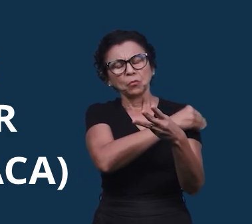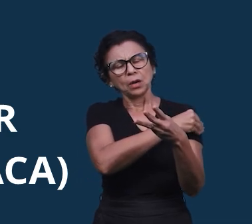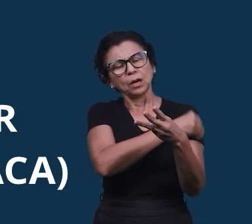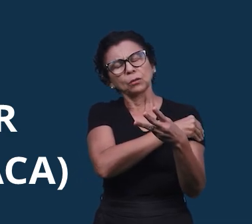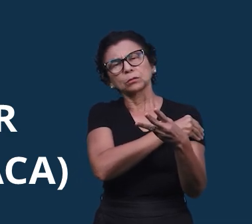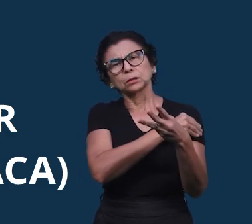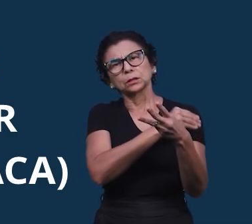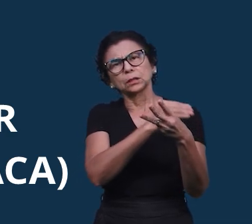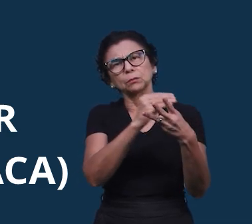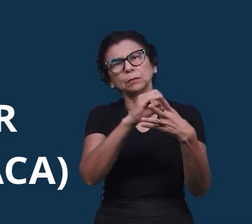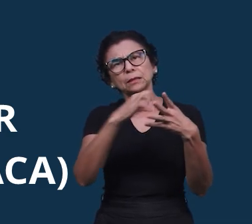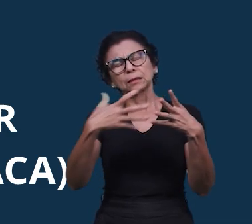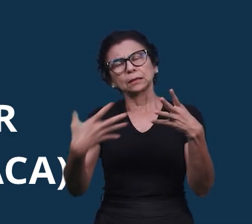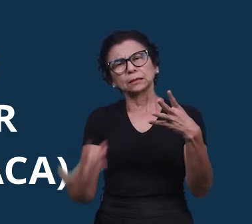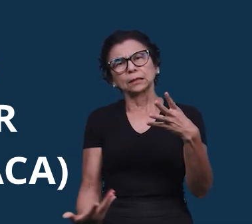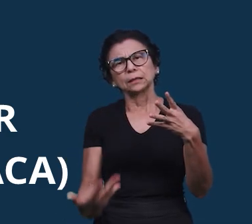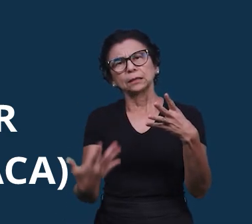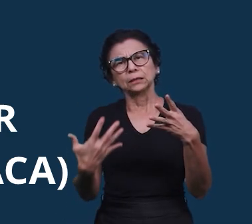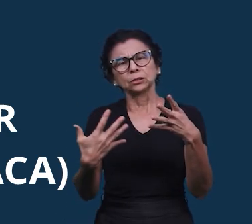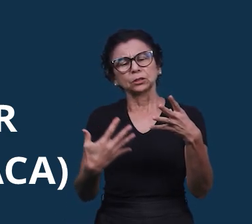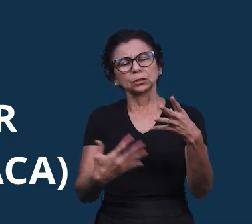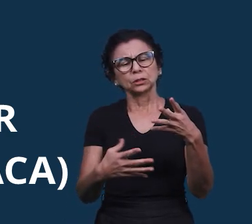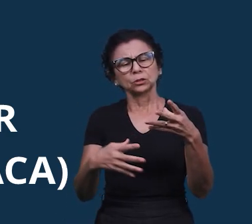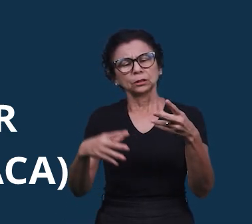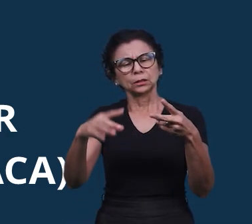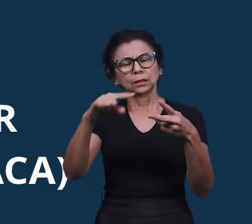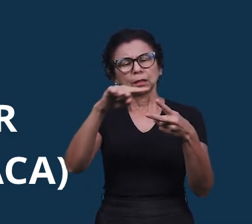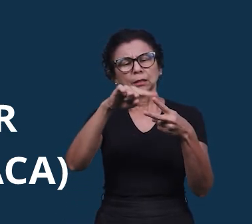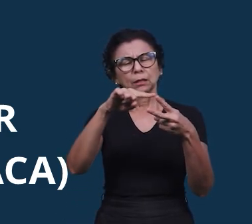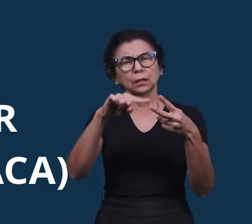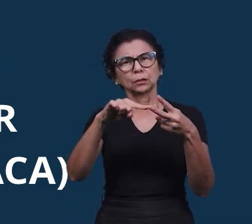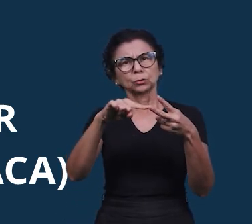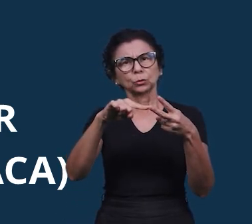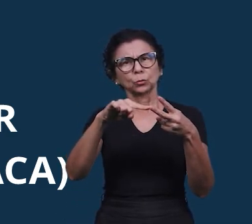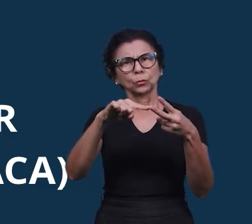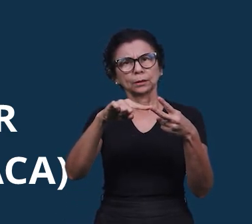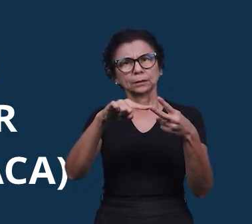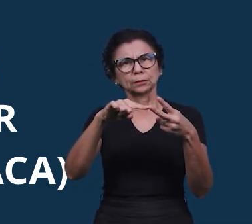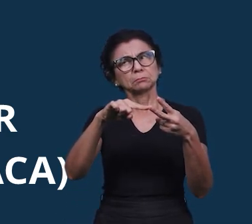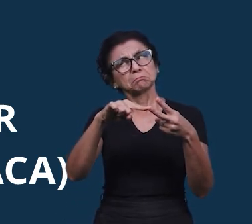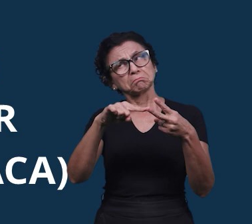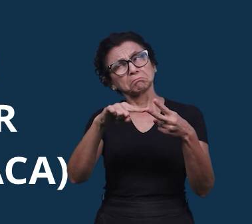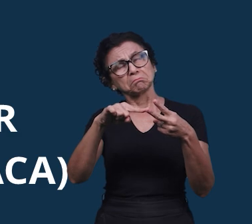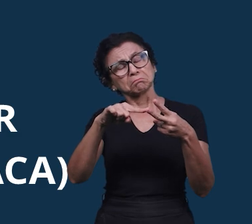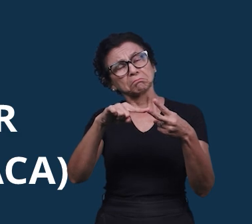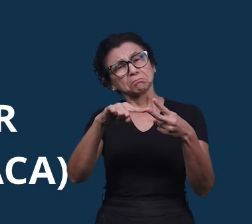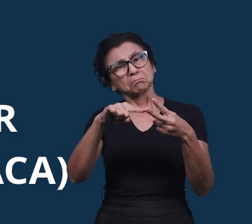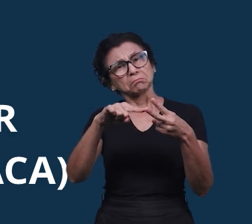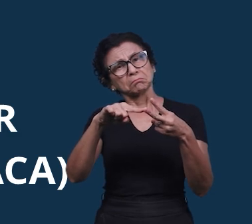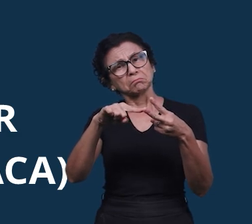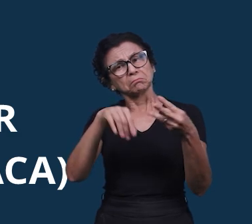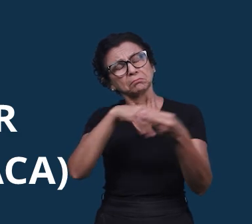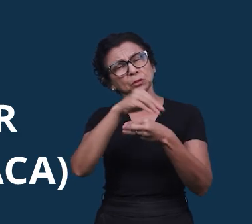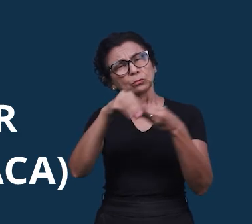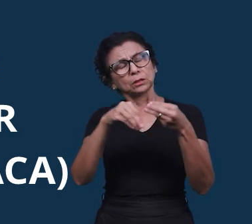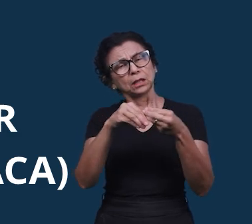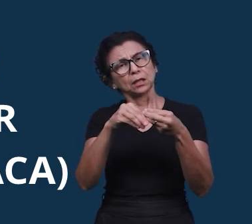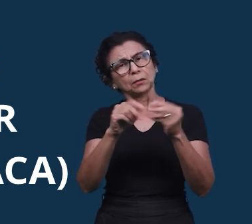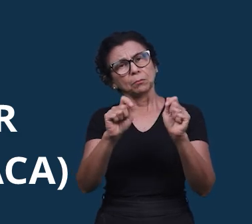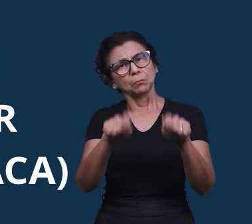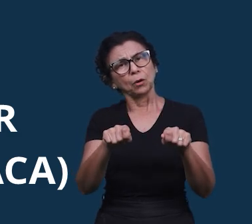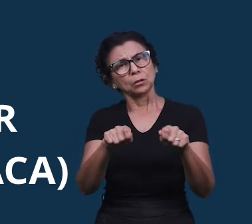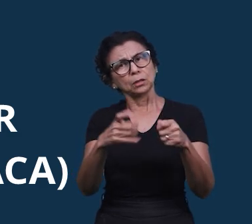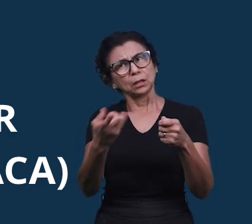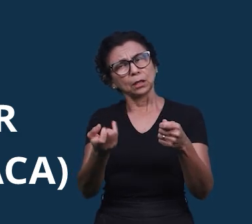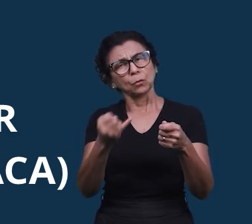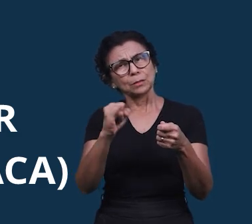característica de apresentar uma parte polar e uma parte apolar. Isso quer dizer, então, que o